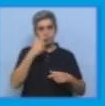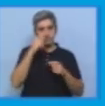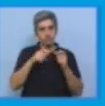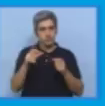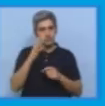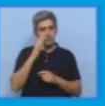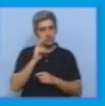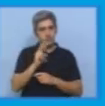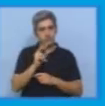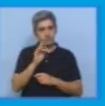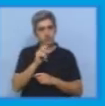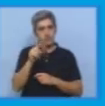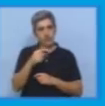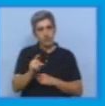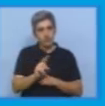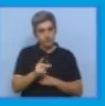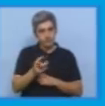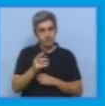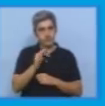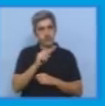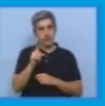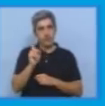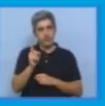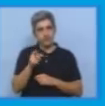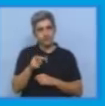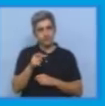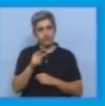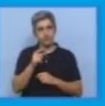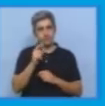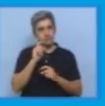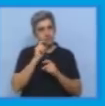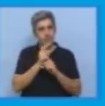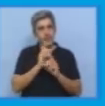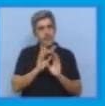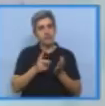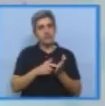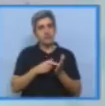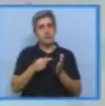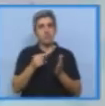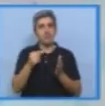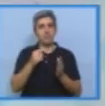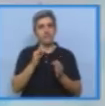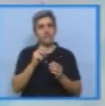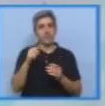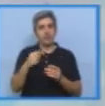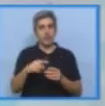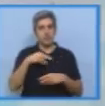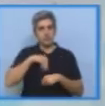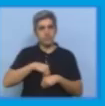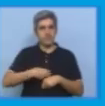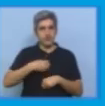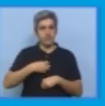fé no coração da pessoa. E, portanto, a fé acaba por ser, de algum modo, este requisito. E depois é interessante